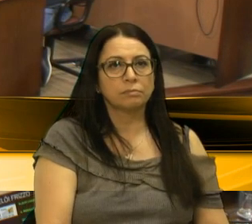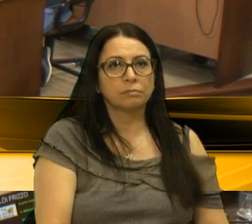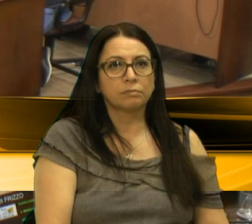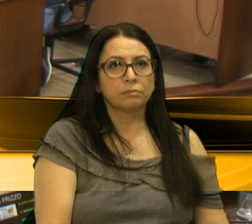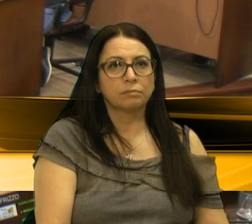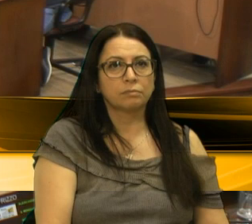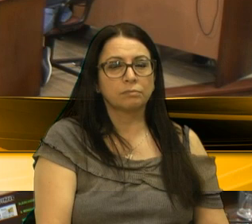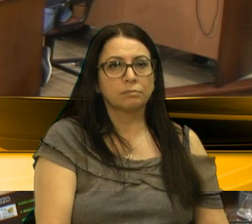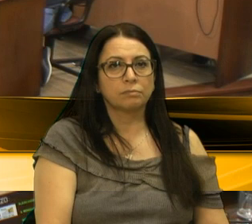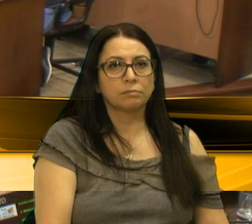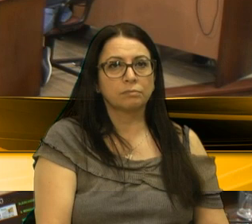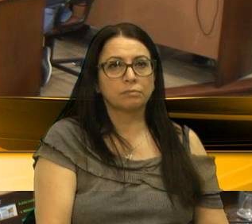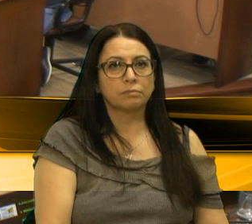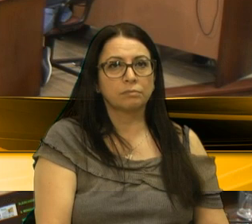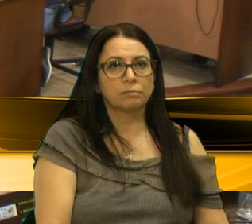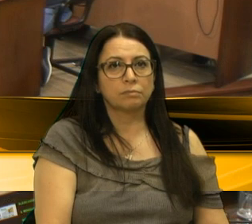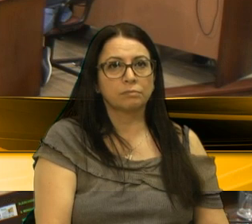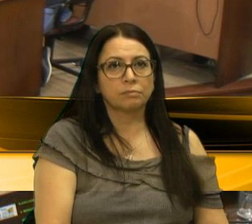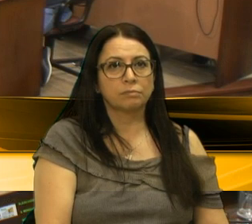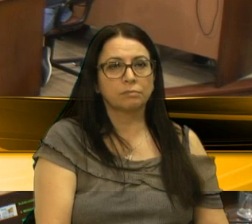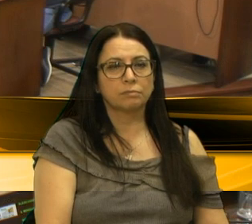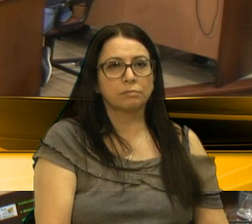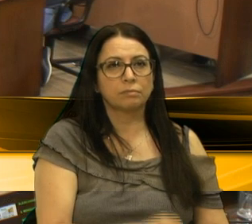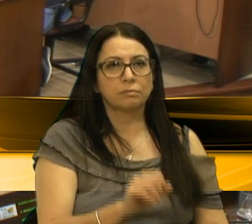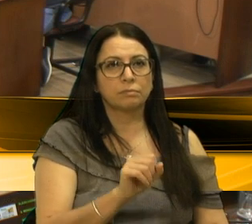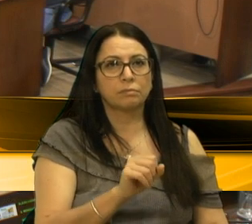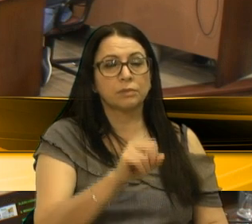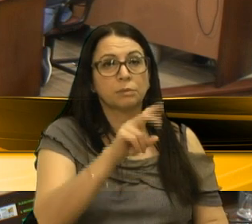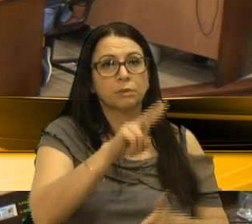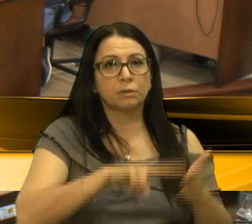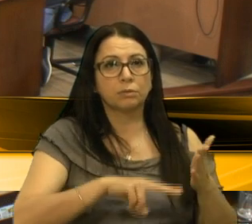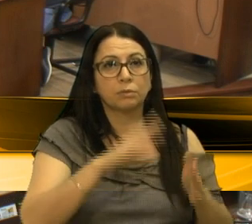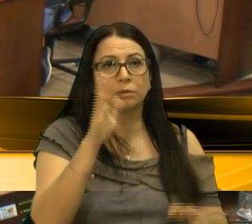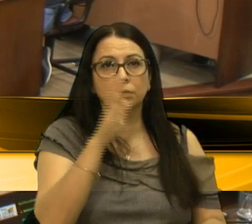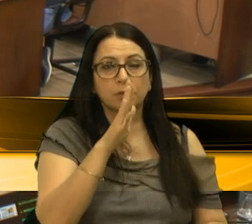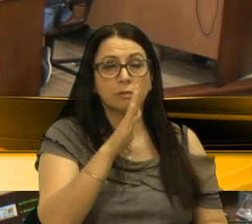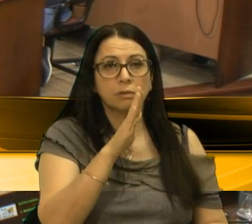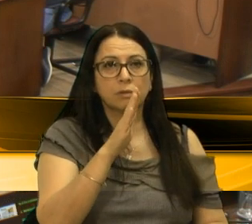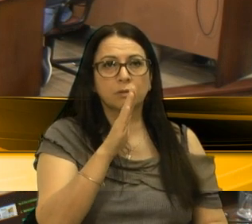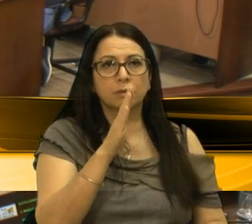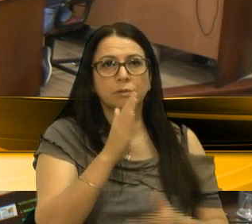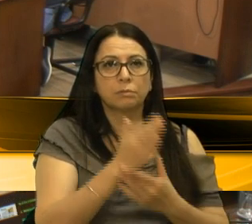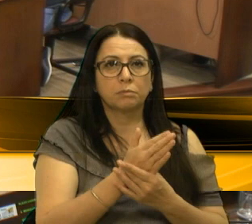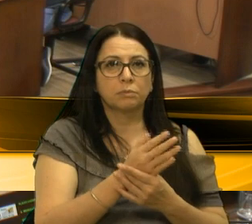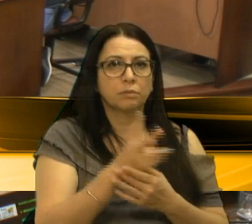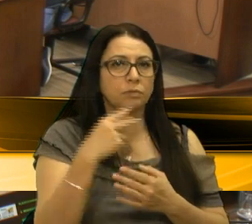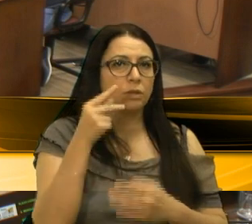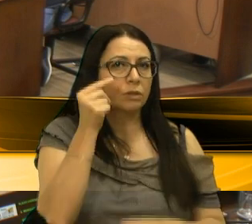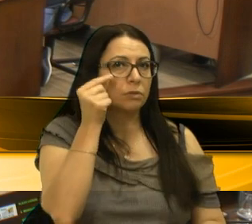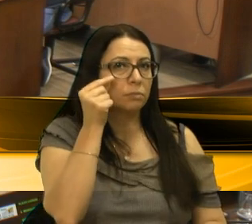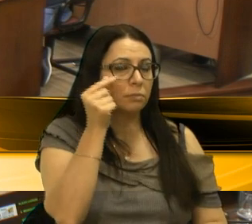mas efetivamente, agora numa leitura rápida aqui do processo, vereador Paulo,